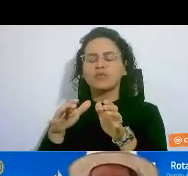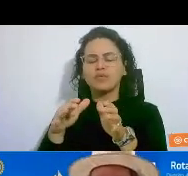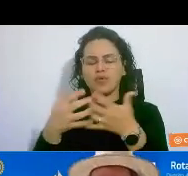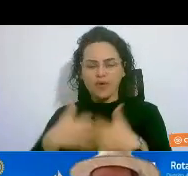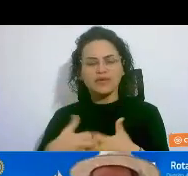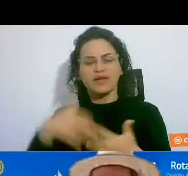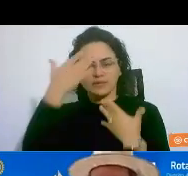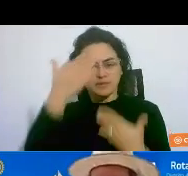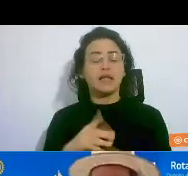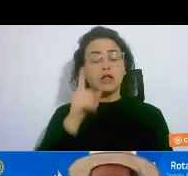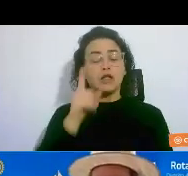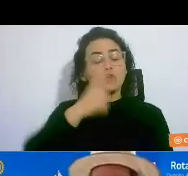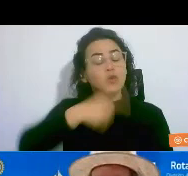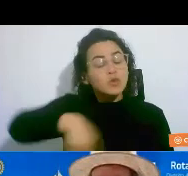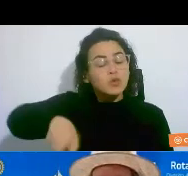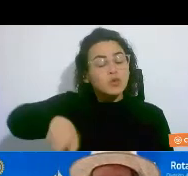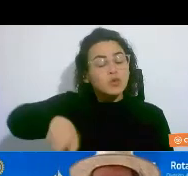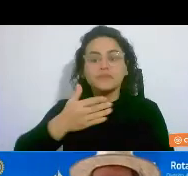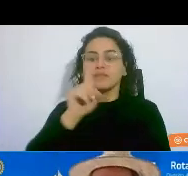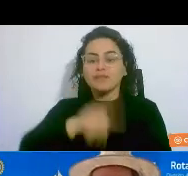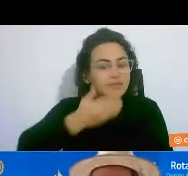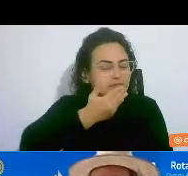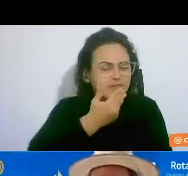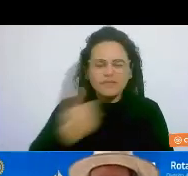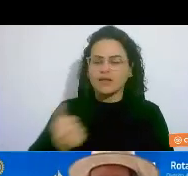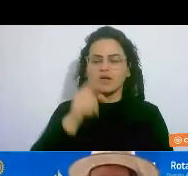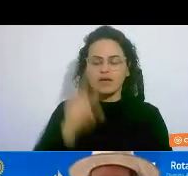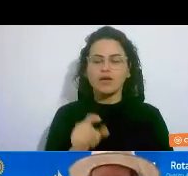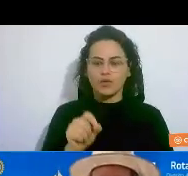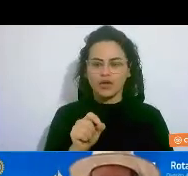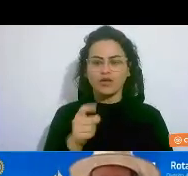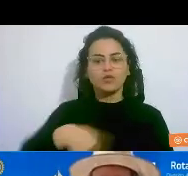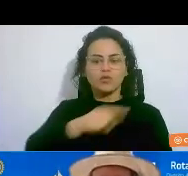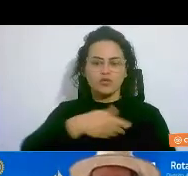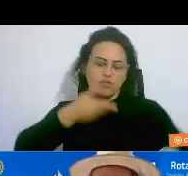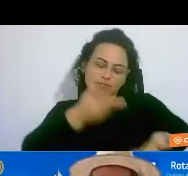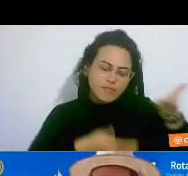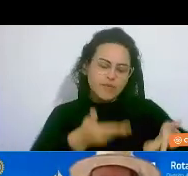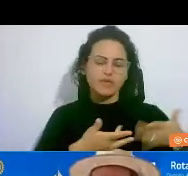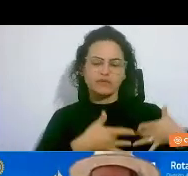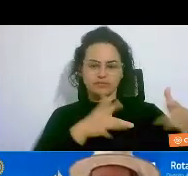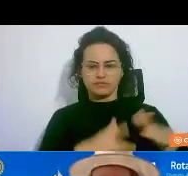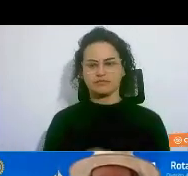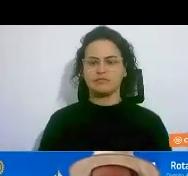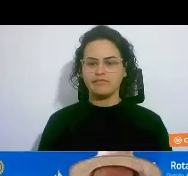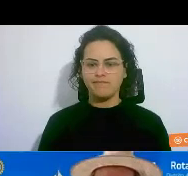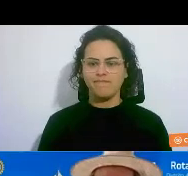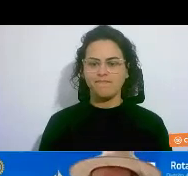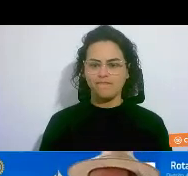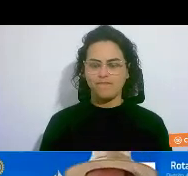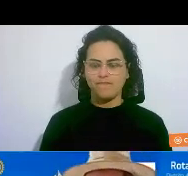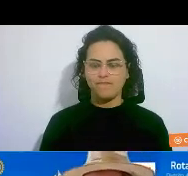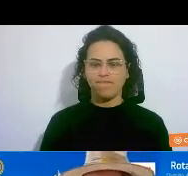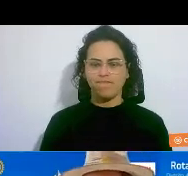inseridos aí naquilo que é o melhor do Rotary, que é aquela velha expressão do dar de si antes de pensar em si. Tá? Quero